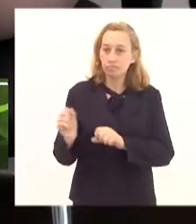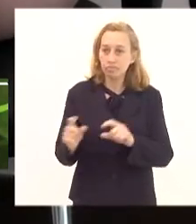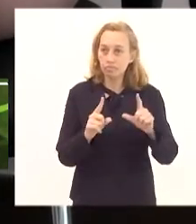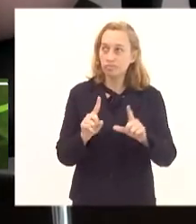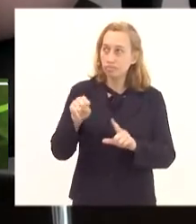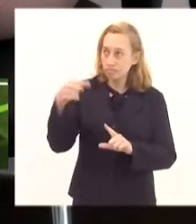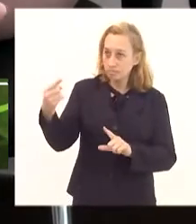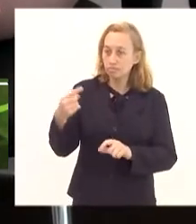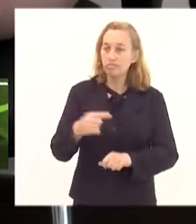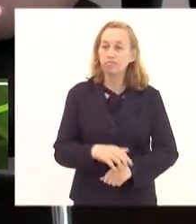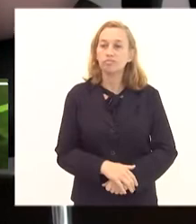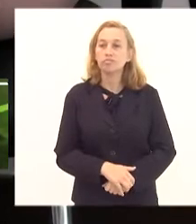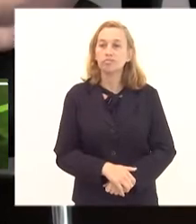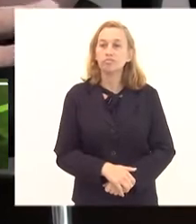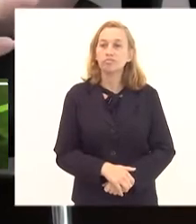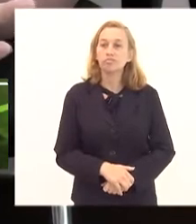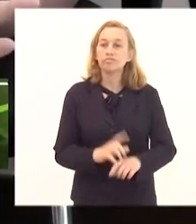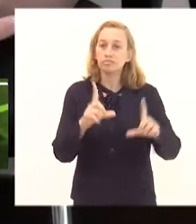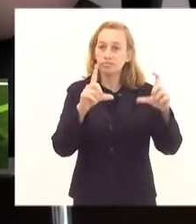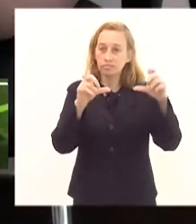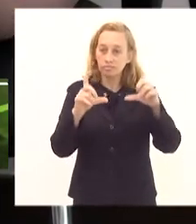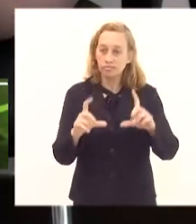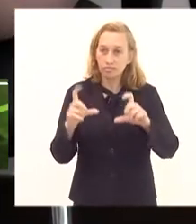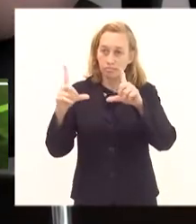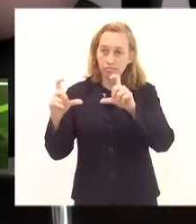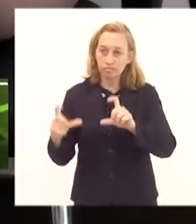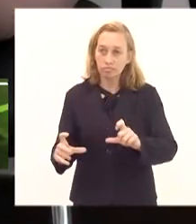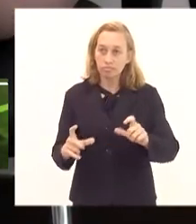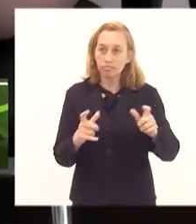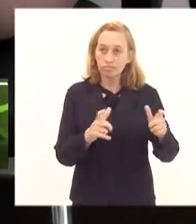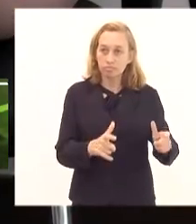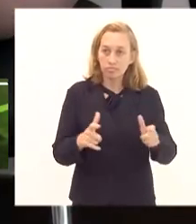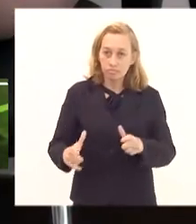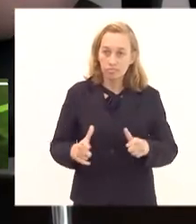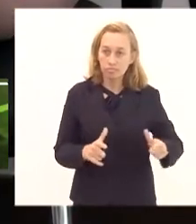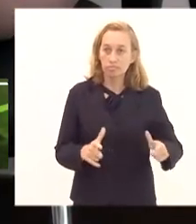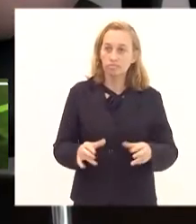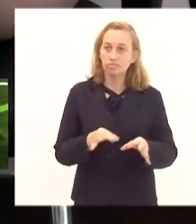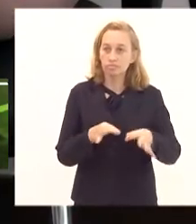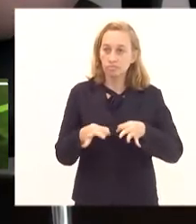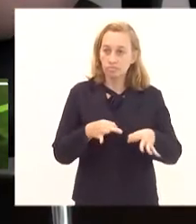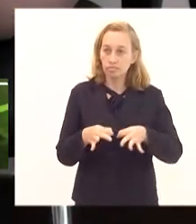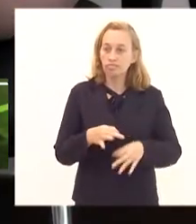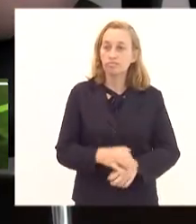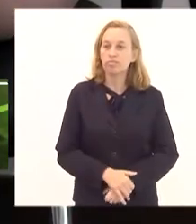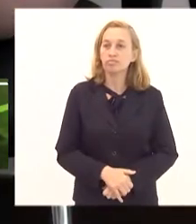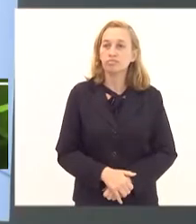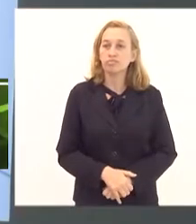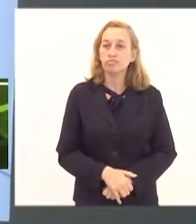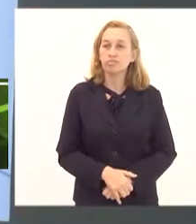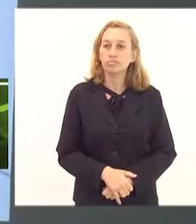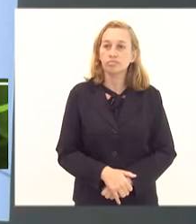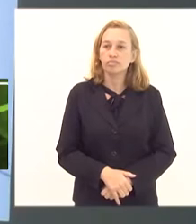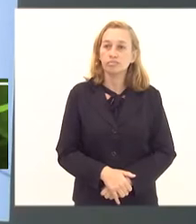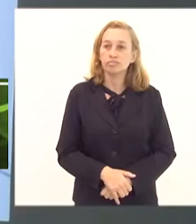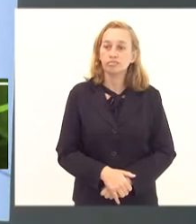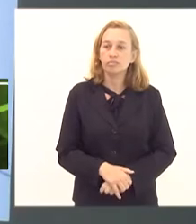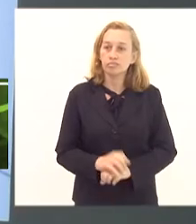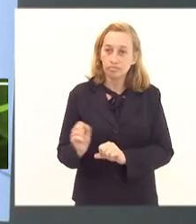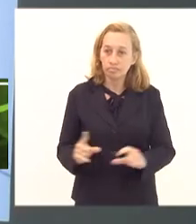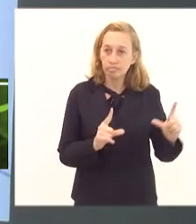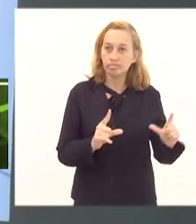O próximo slide são as fotos já dos equipamentos no local, né, que já foram adquiridos. Pode